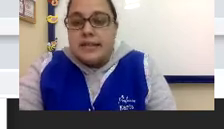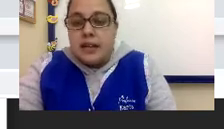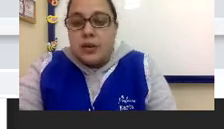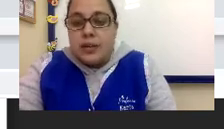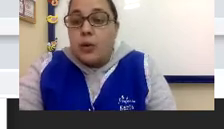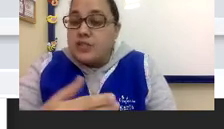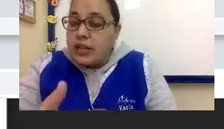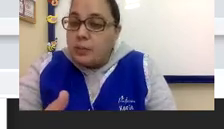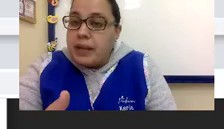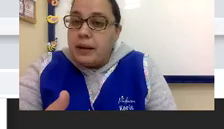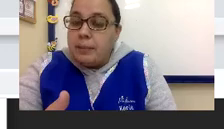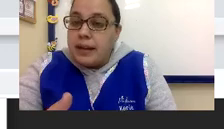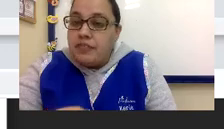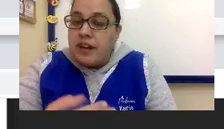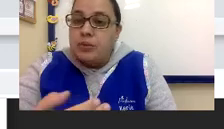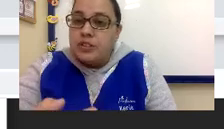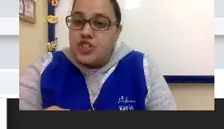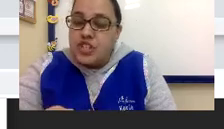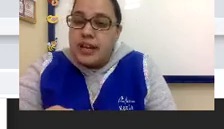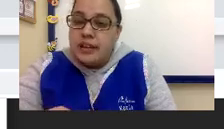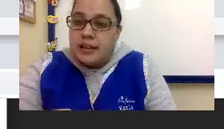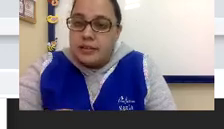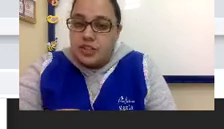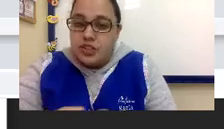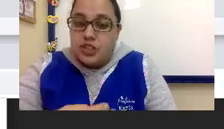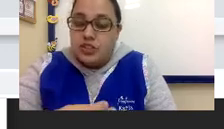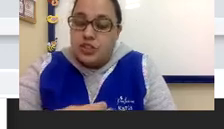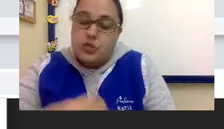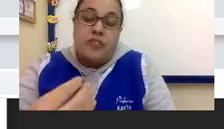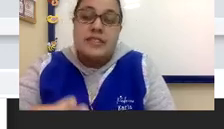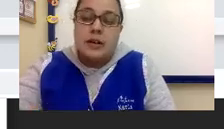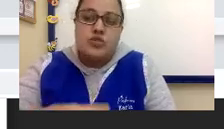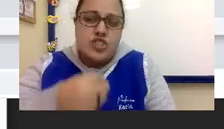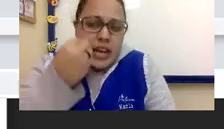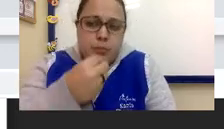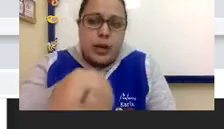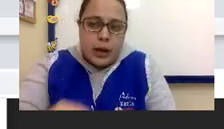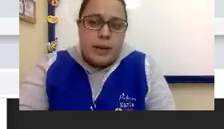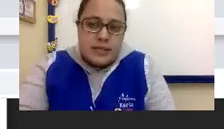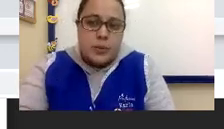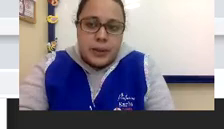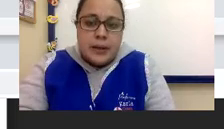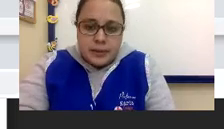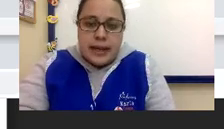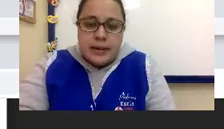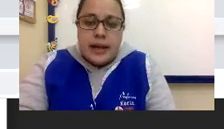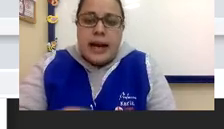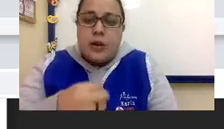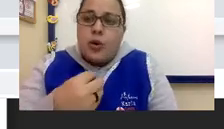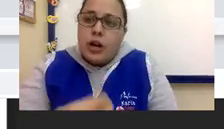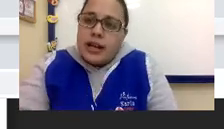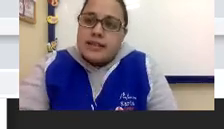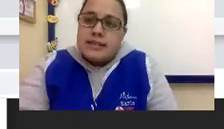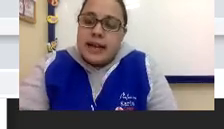Que é ocasionado pela falta de higiene, de escovação, de higiene bucal mesmo, né?